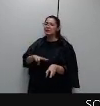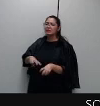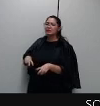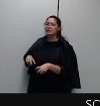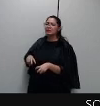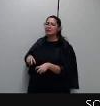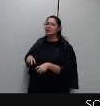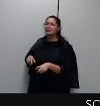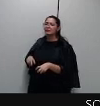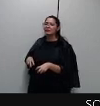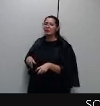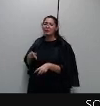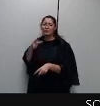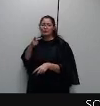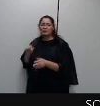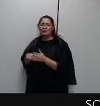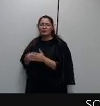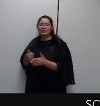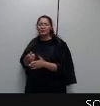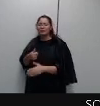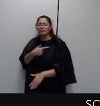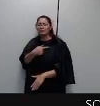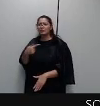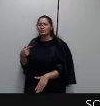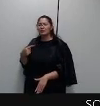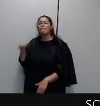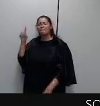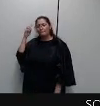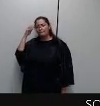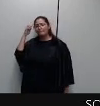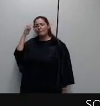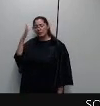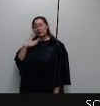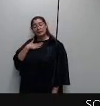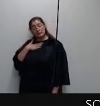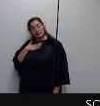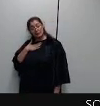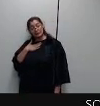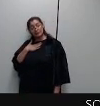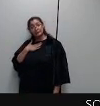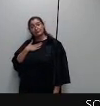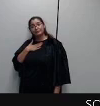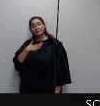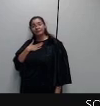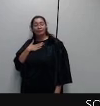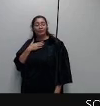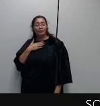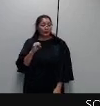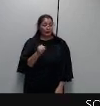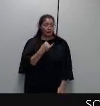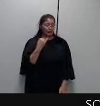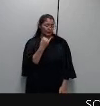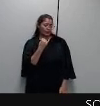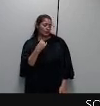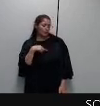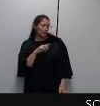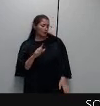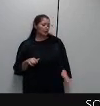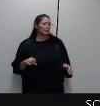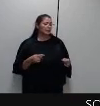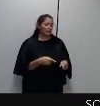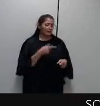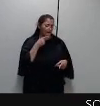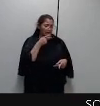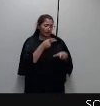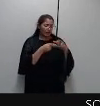súmulas certo pensamento mesmo e eu dei oportunidade para o ministro Napoleão vez não será mais ele se eu tinha